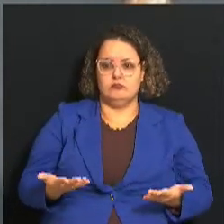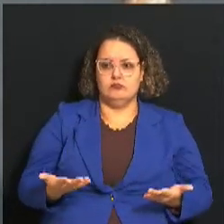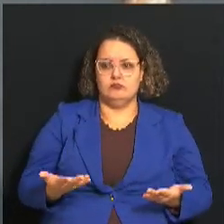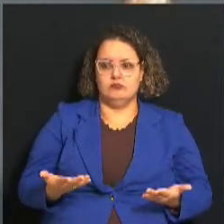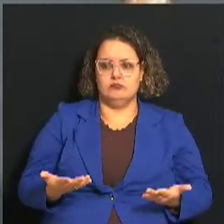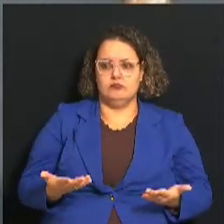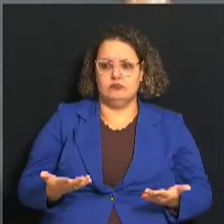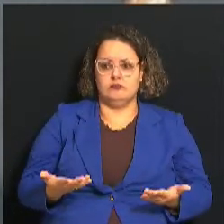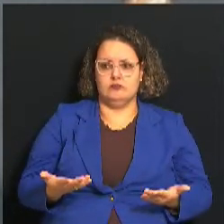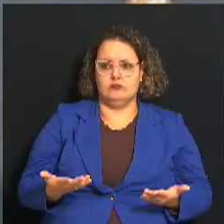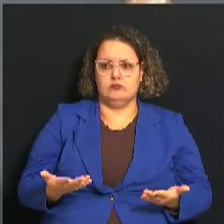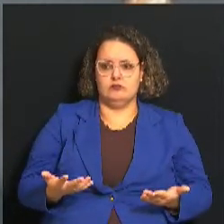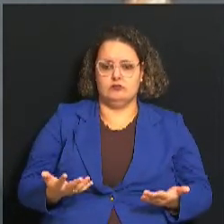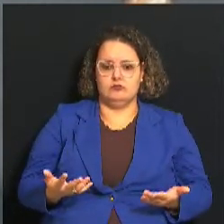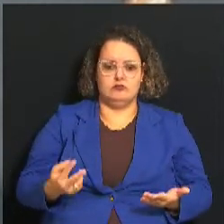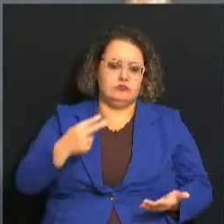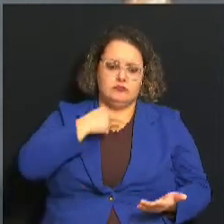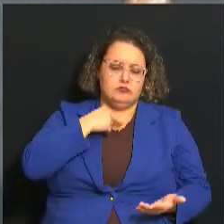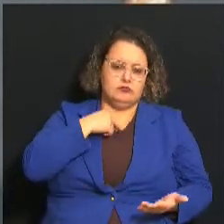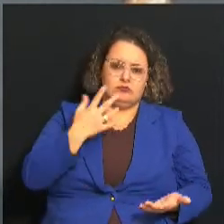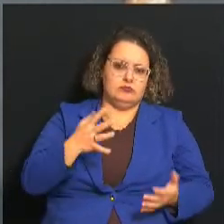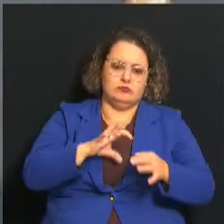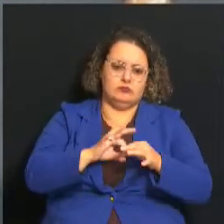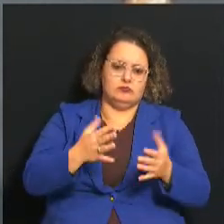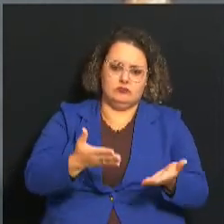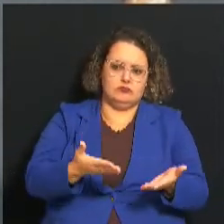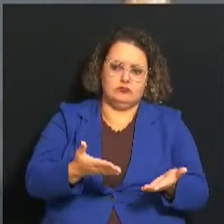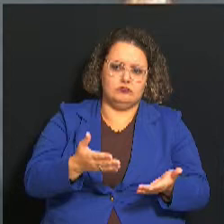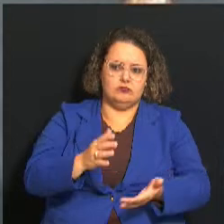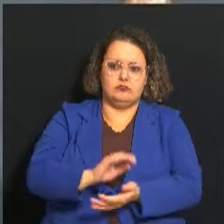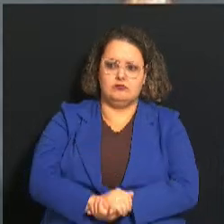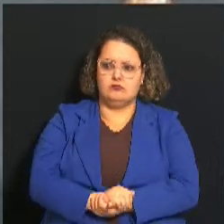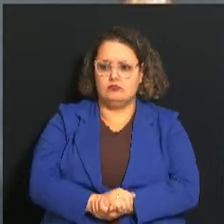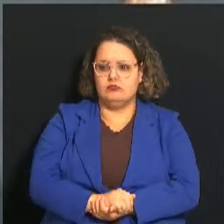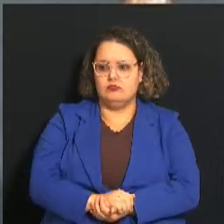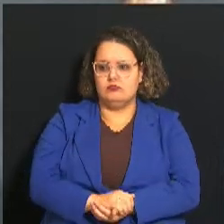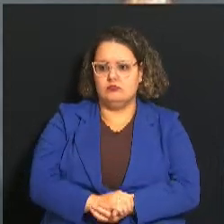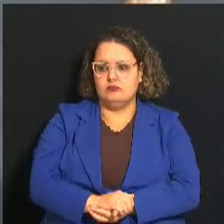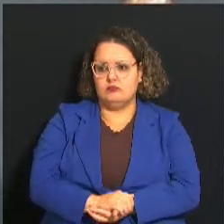Eu acho que não se pode permitir de forma nenhuma um caso desse.